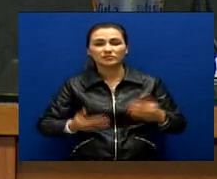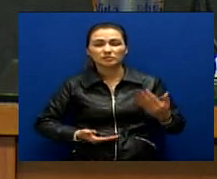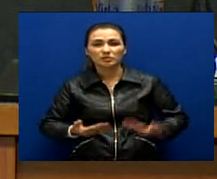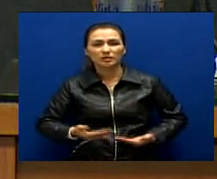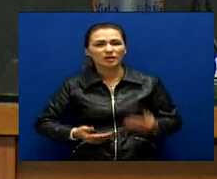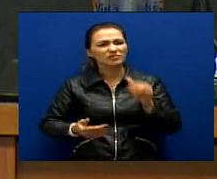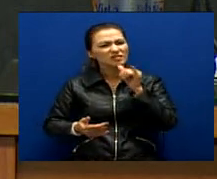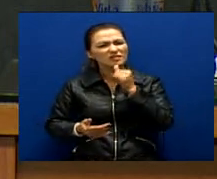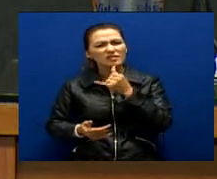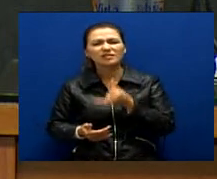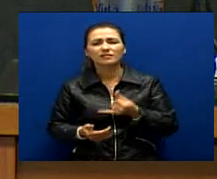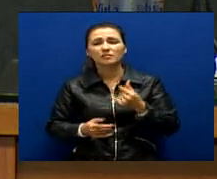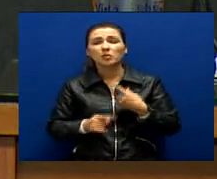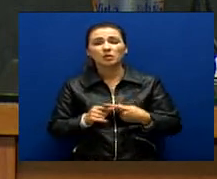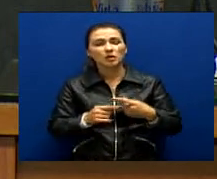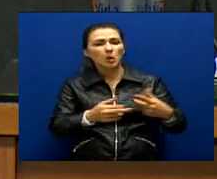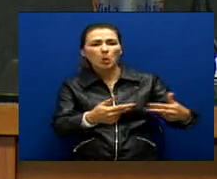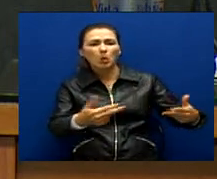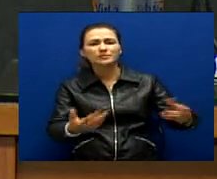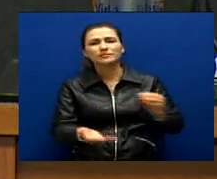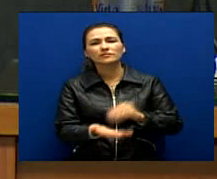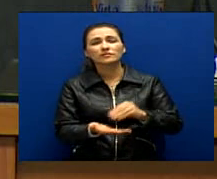de consulta